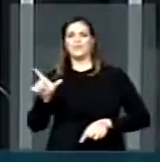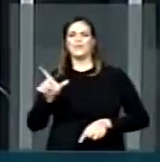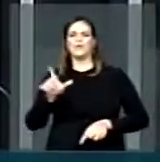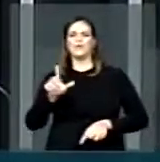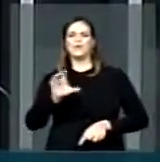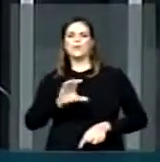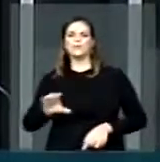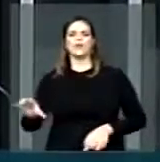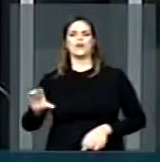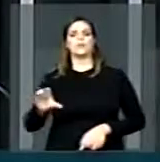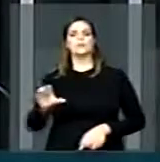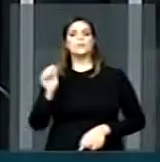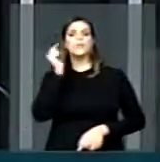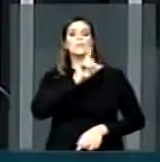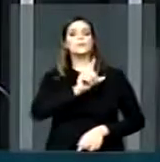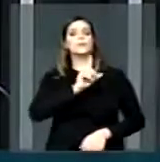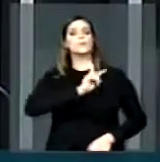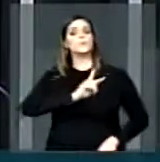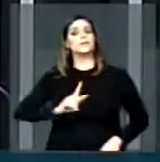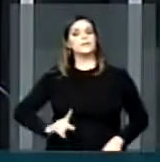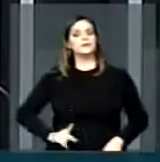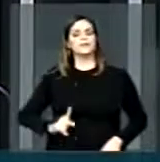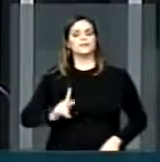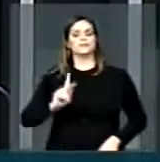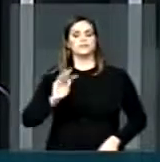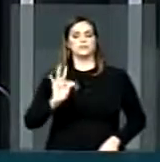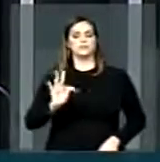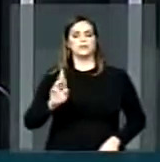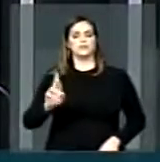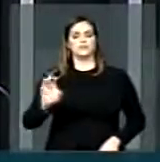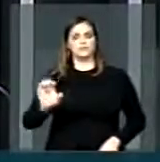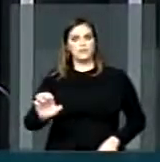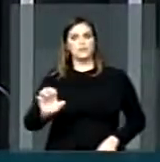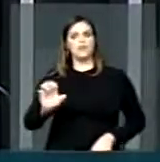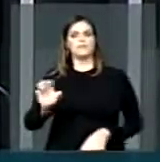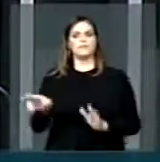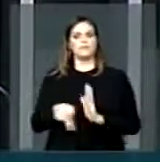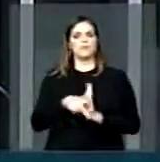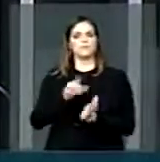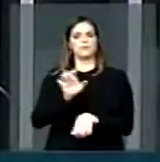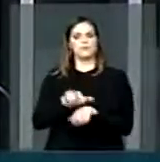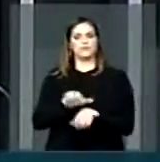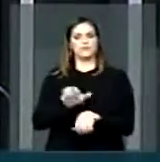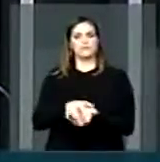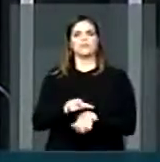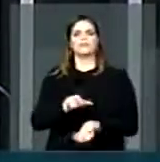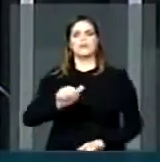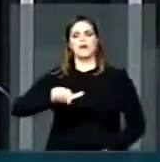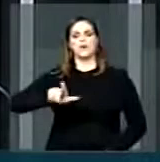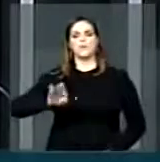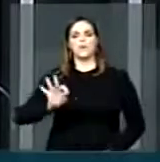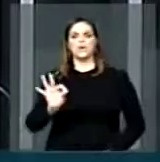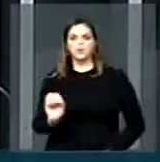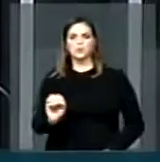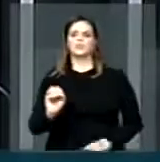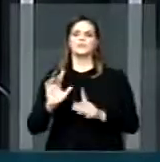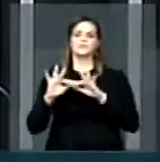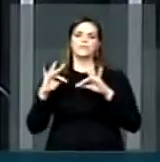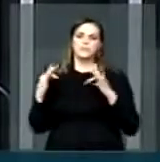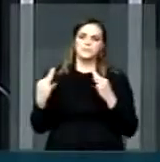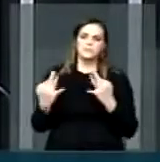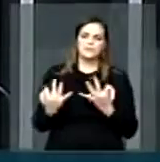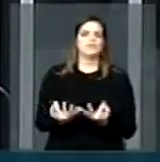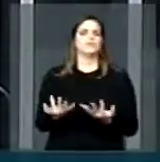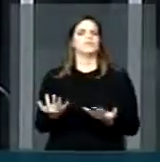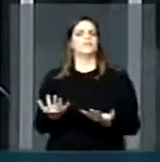ontem presidente do Tribunal Regional Eleitoral de Pernambuco, ao doutor Alberto, a sua família, e o doutor